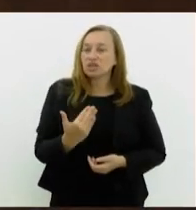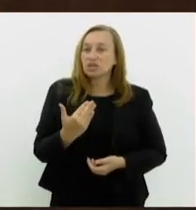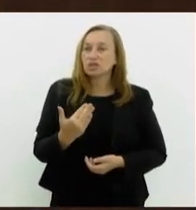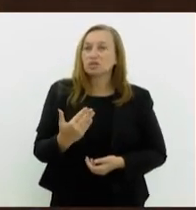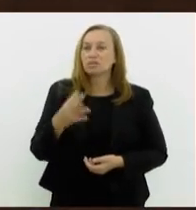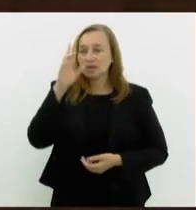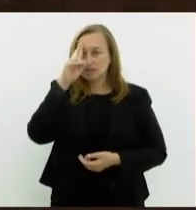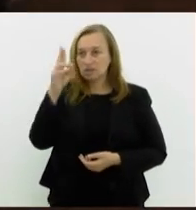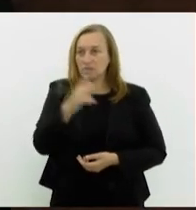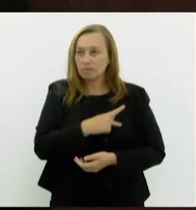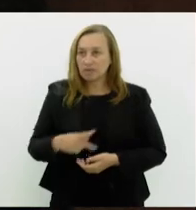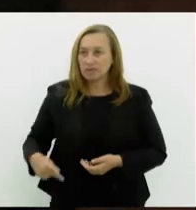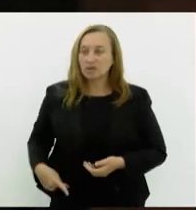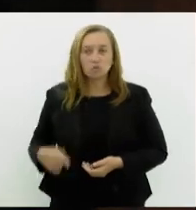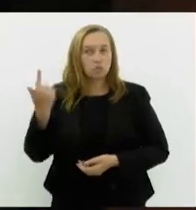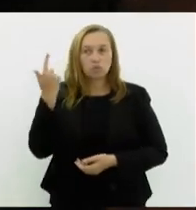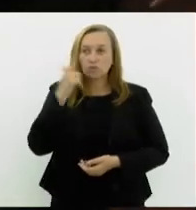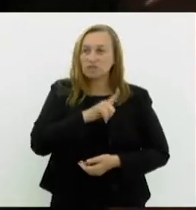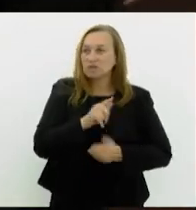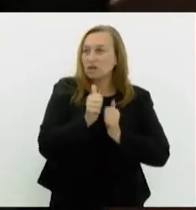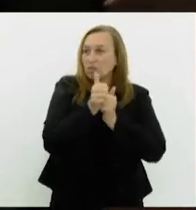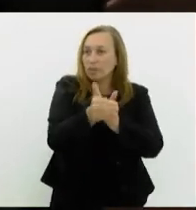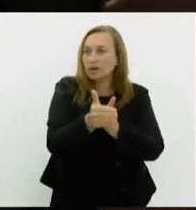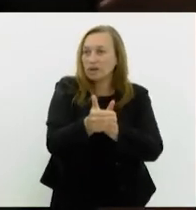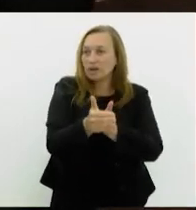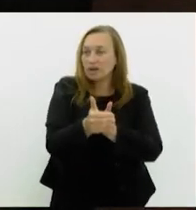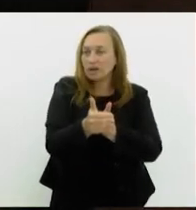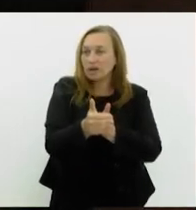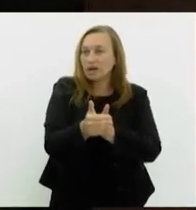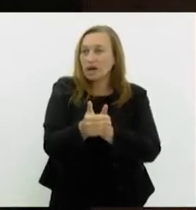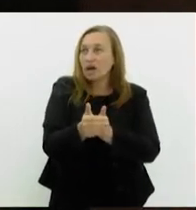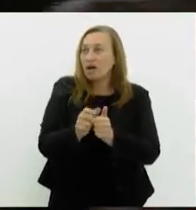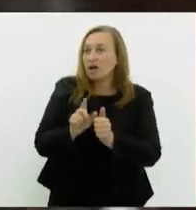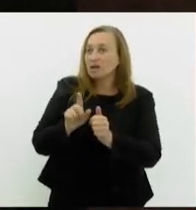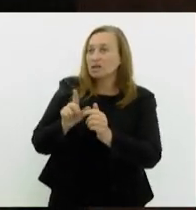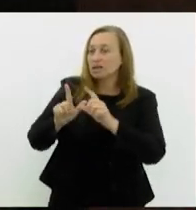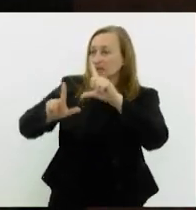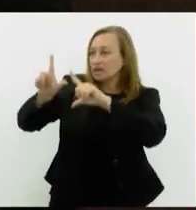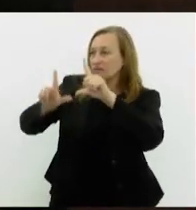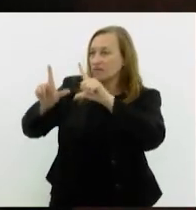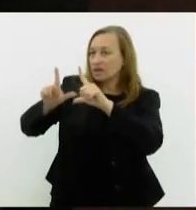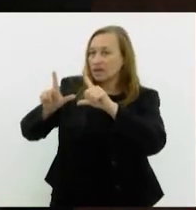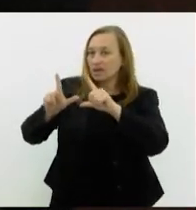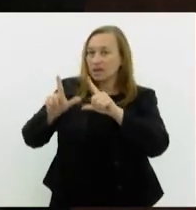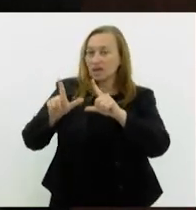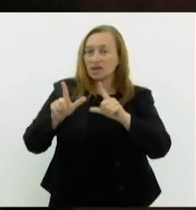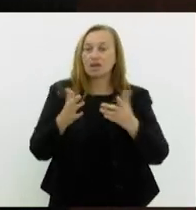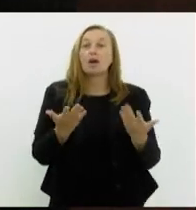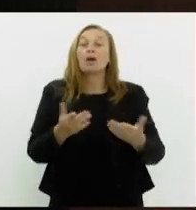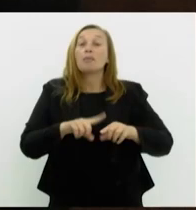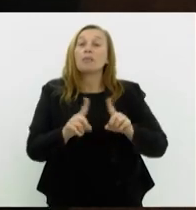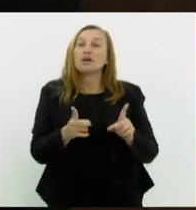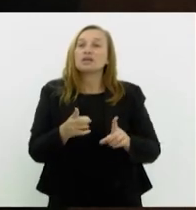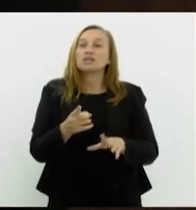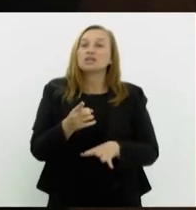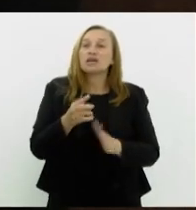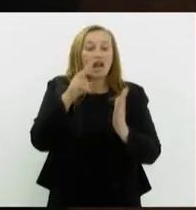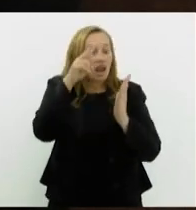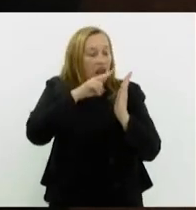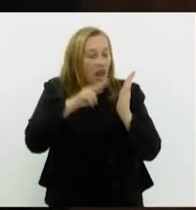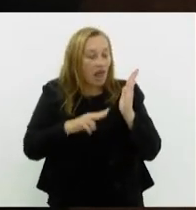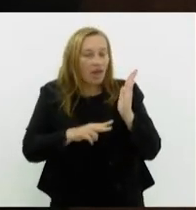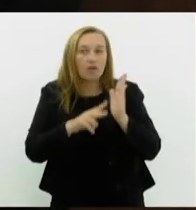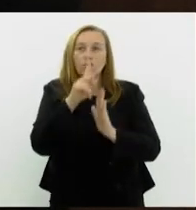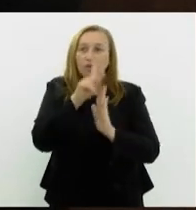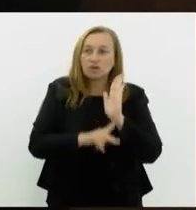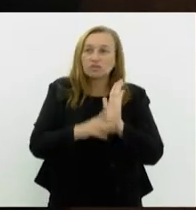Excelência, como a gente não está conseguindo acompanhar lá nem no mostruário, pelo menos para falar ler o caput do projeto,